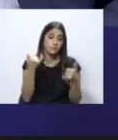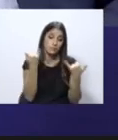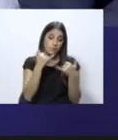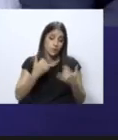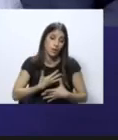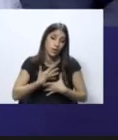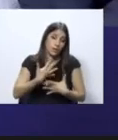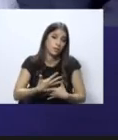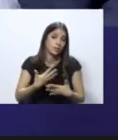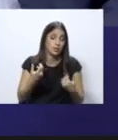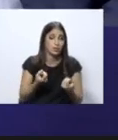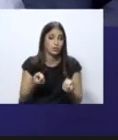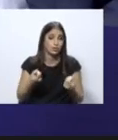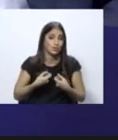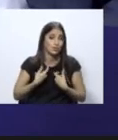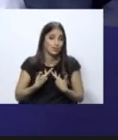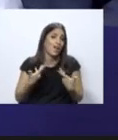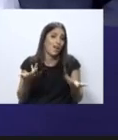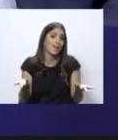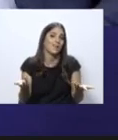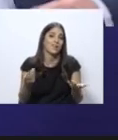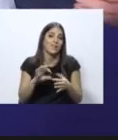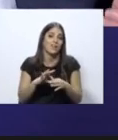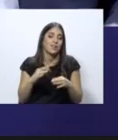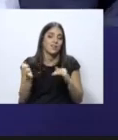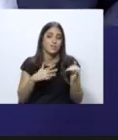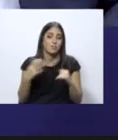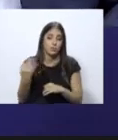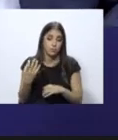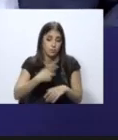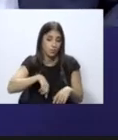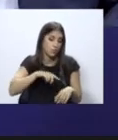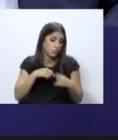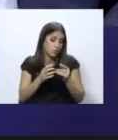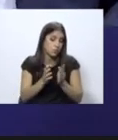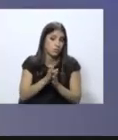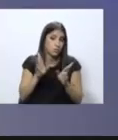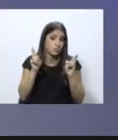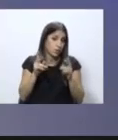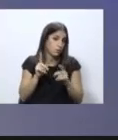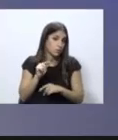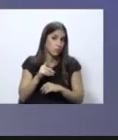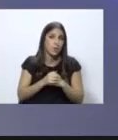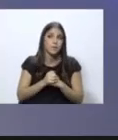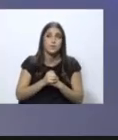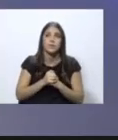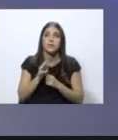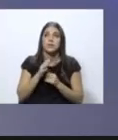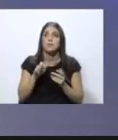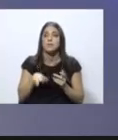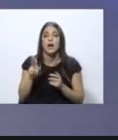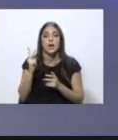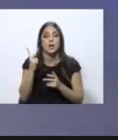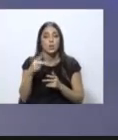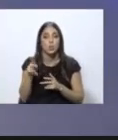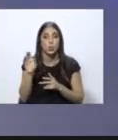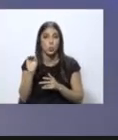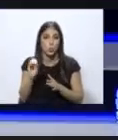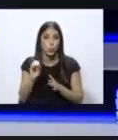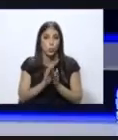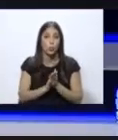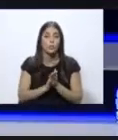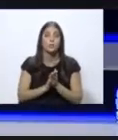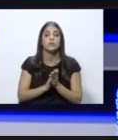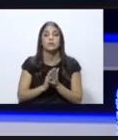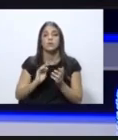seu contributo ao sucesso da equipa do Futebol Clube do Porto, que é aquilo que todos nós em comum desejamos seguramente. Marco Gruitch chega então do